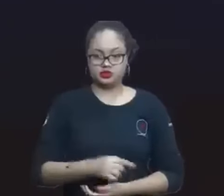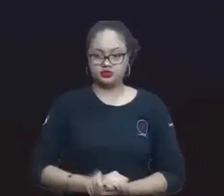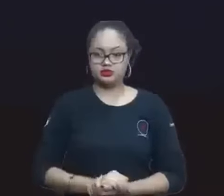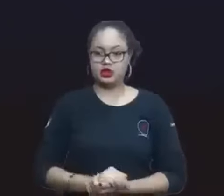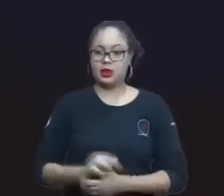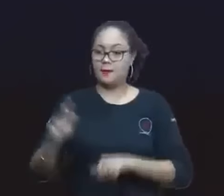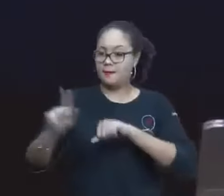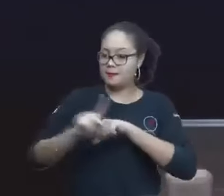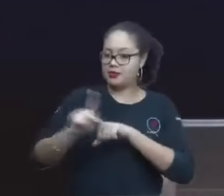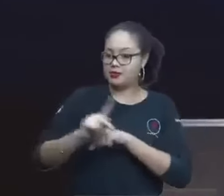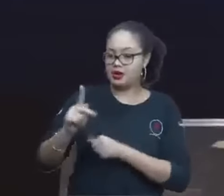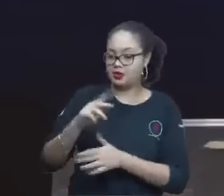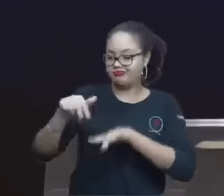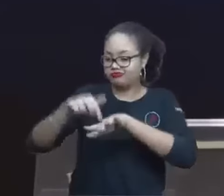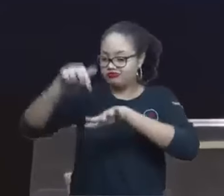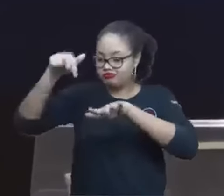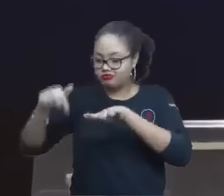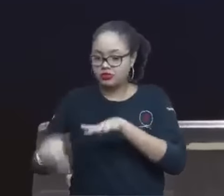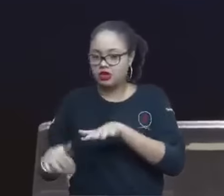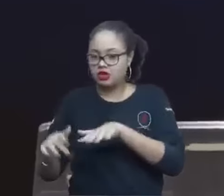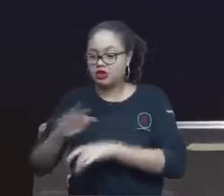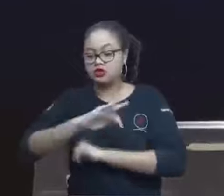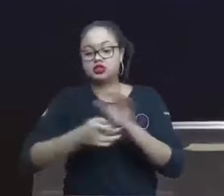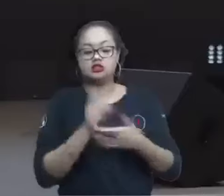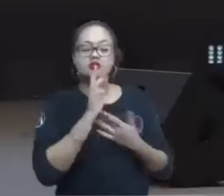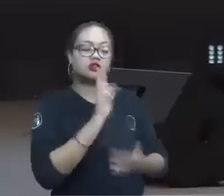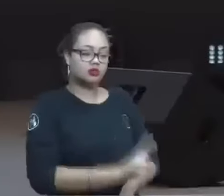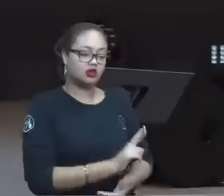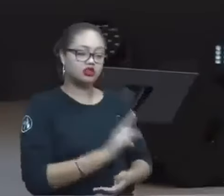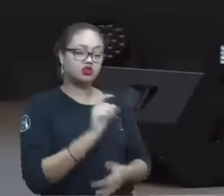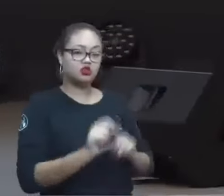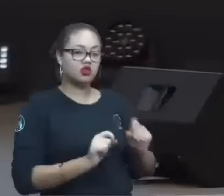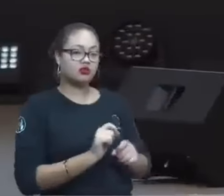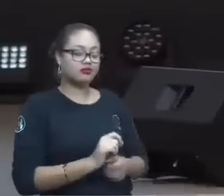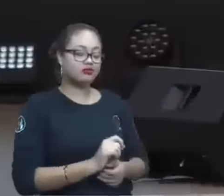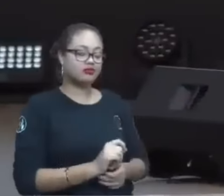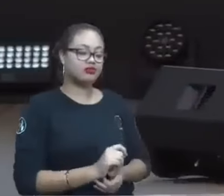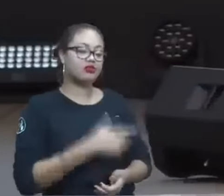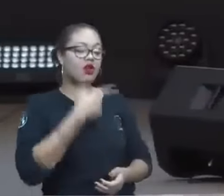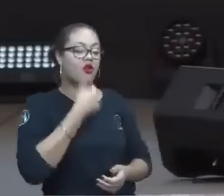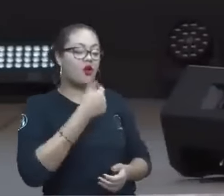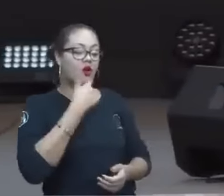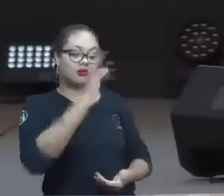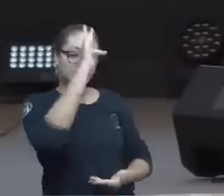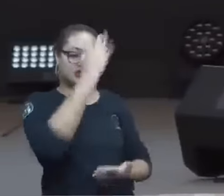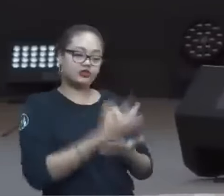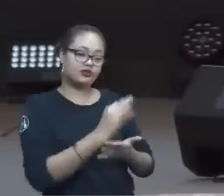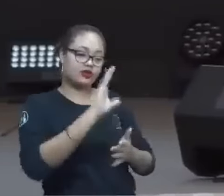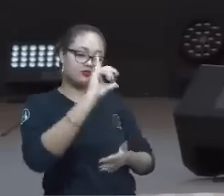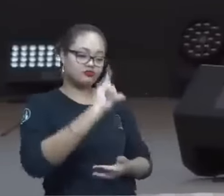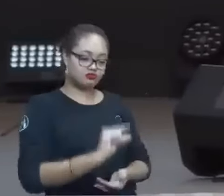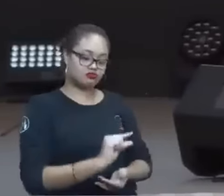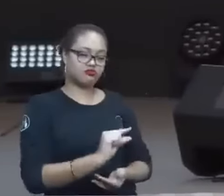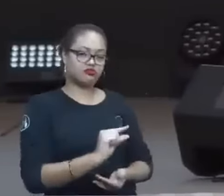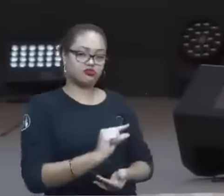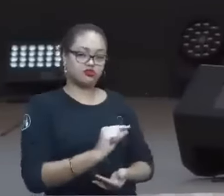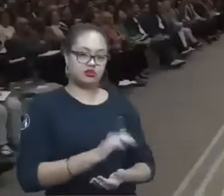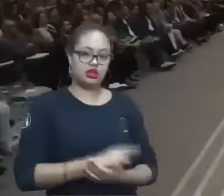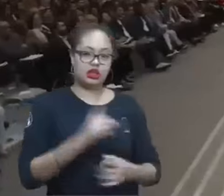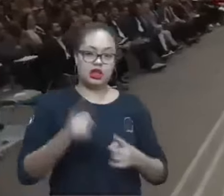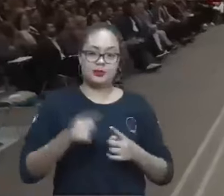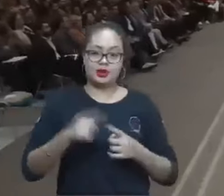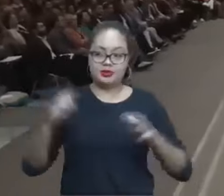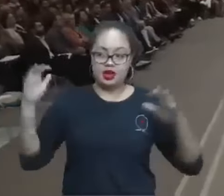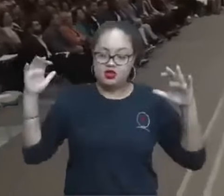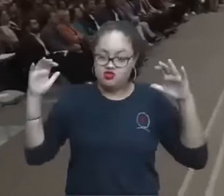quando Pedro começa a afundar que que Jesus diz homem de pequena fé na primeira